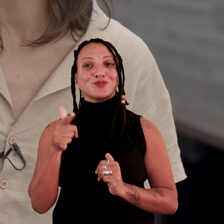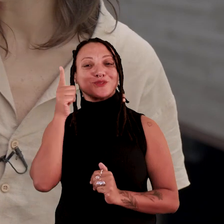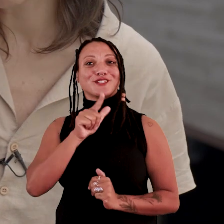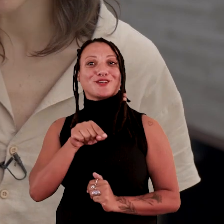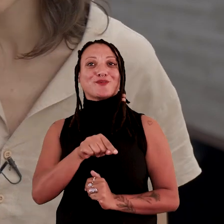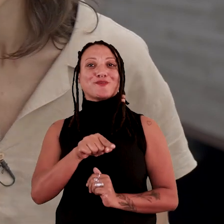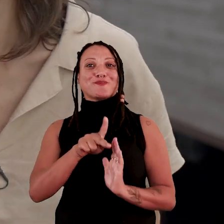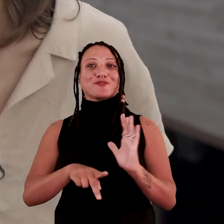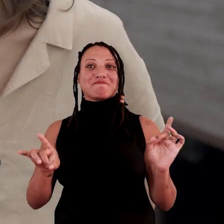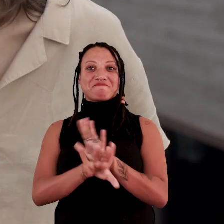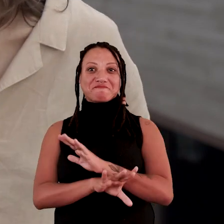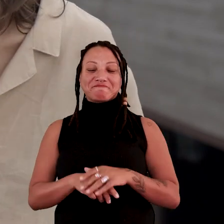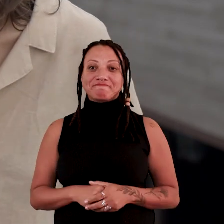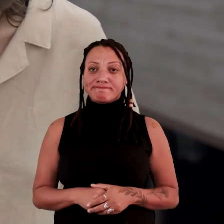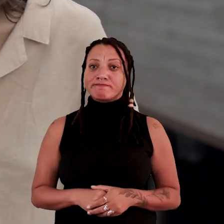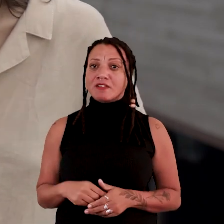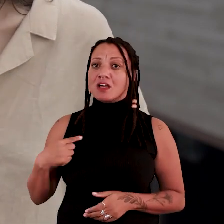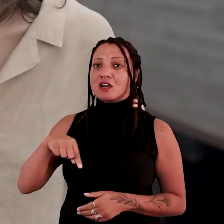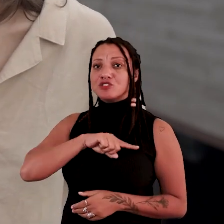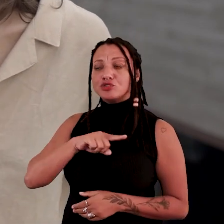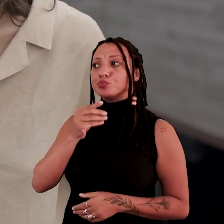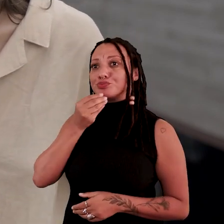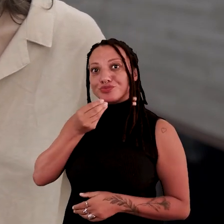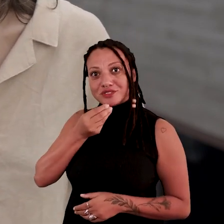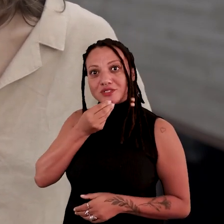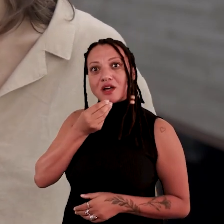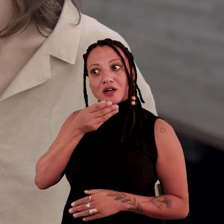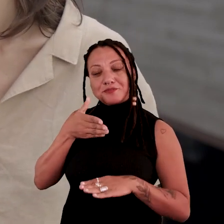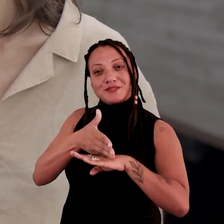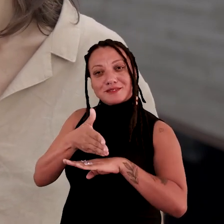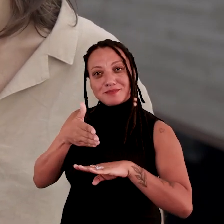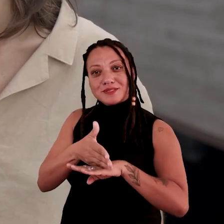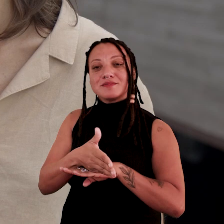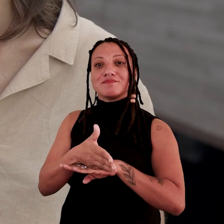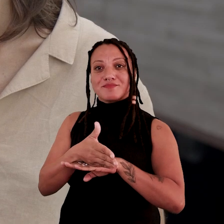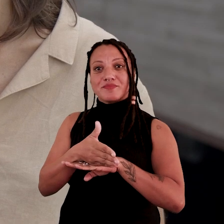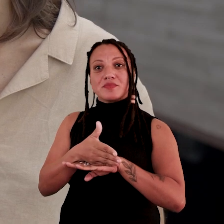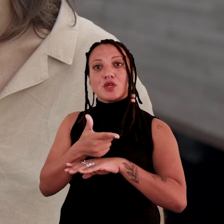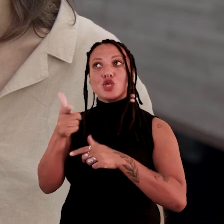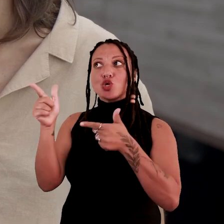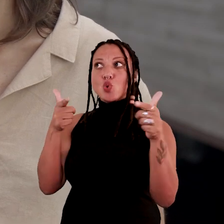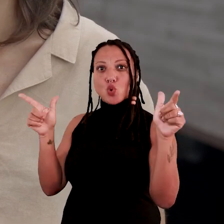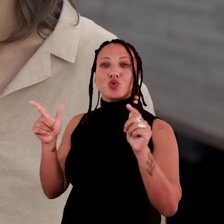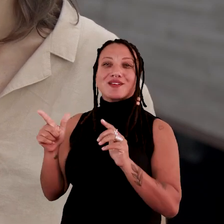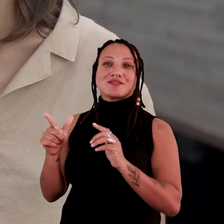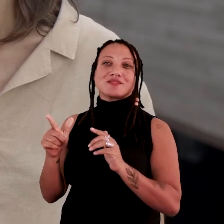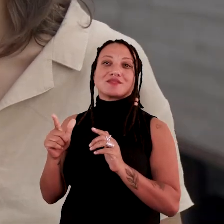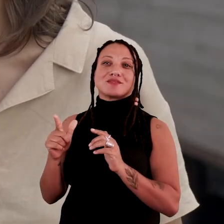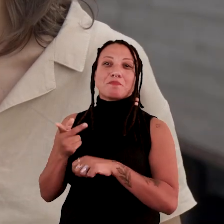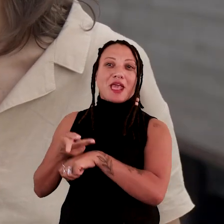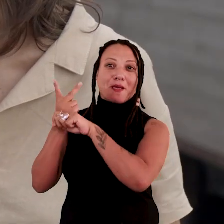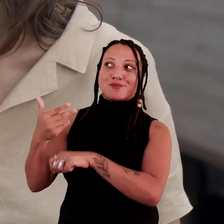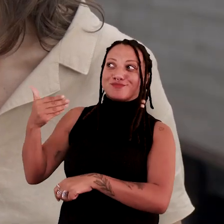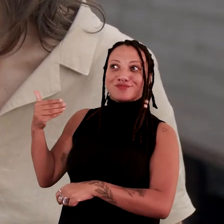de participar em outras edições do prêmio do Instituto Tomiotaki AkzoNobel,